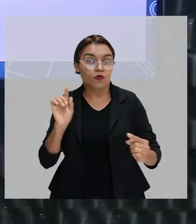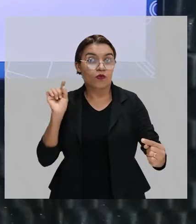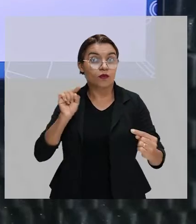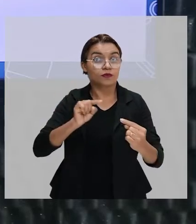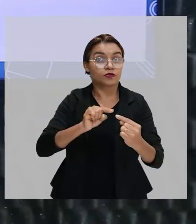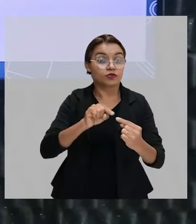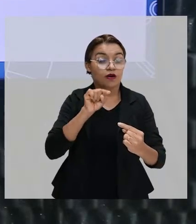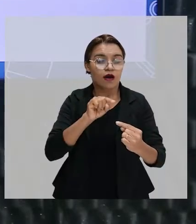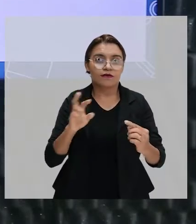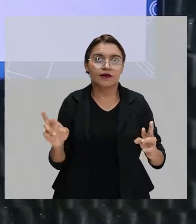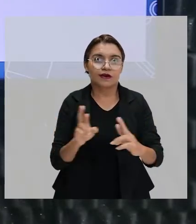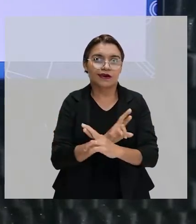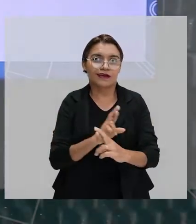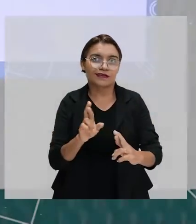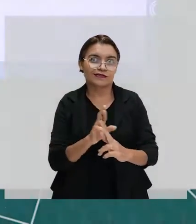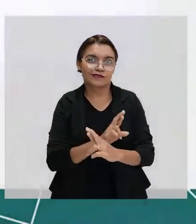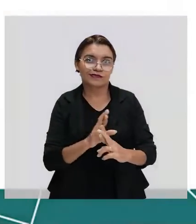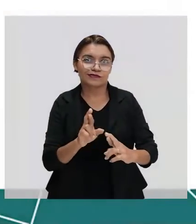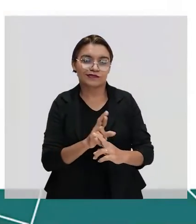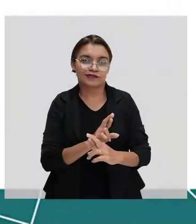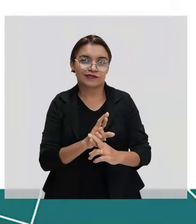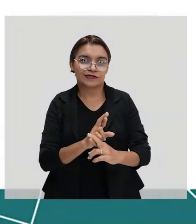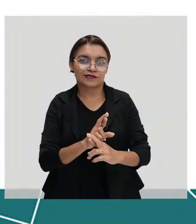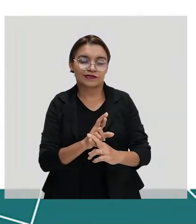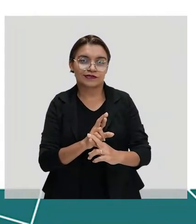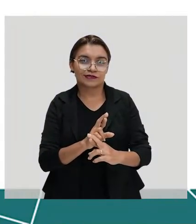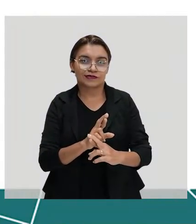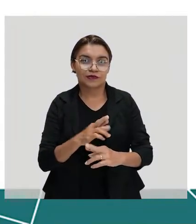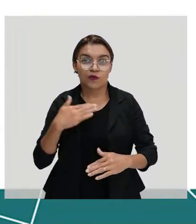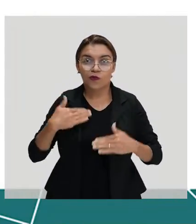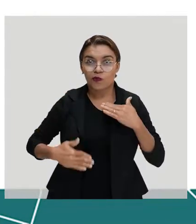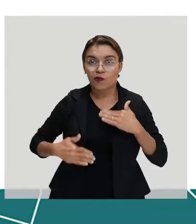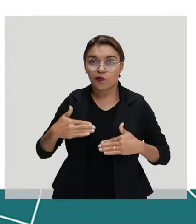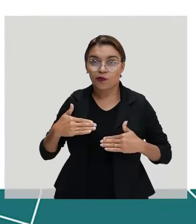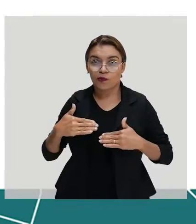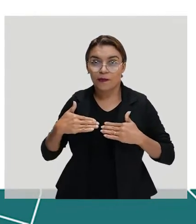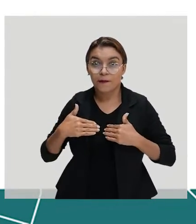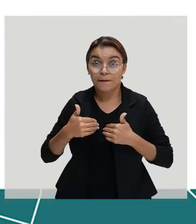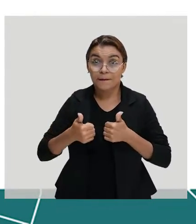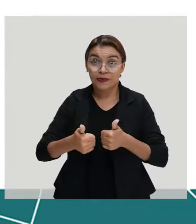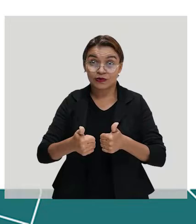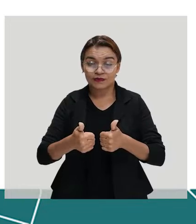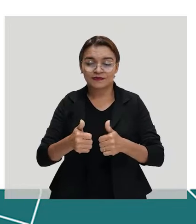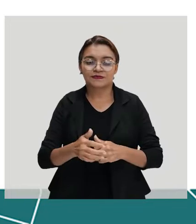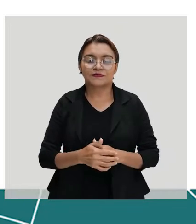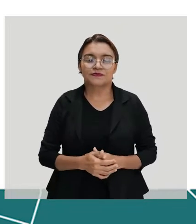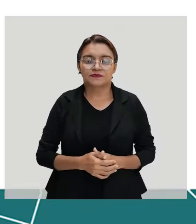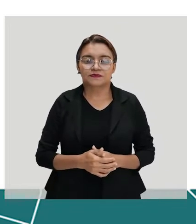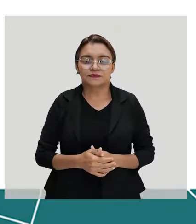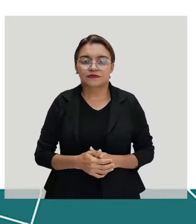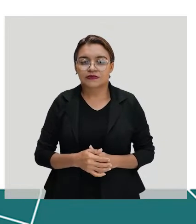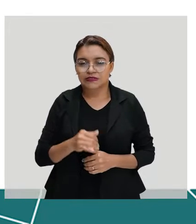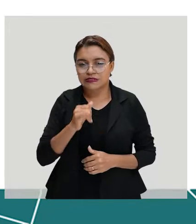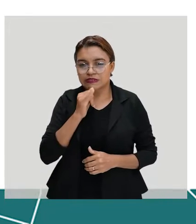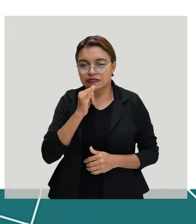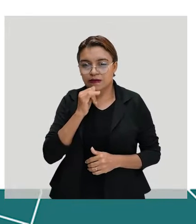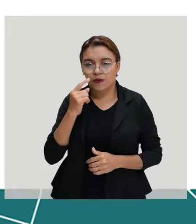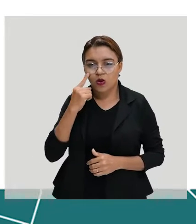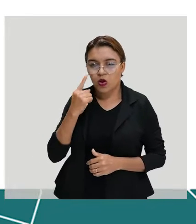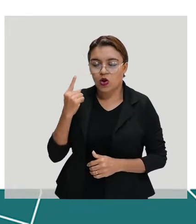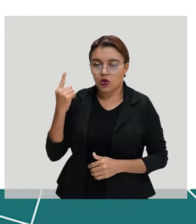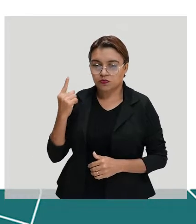objetivo está relacionado com o aumento de rendimento Então vamos lá vamos aqui circular aqui